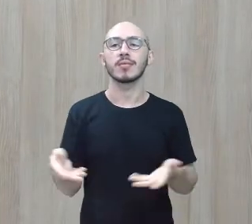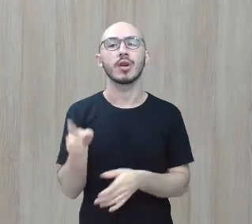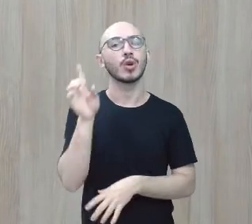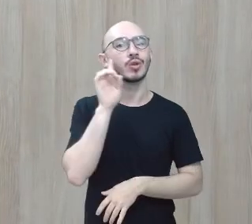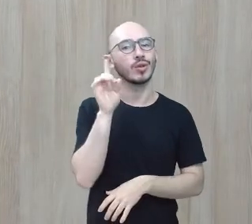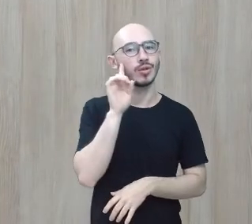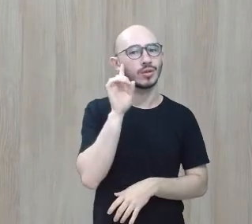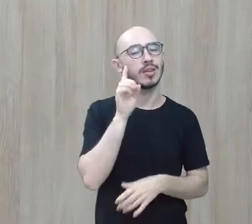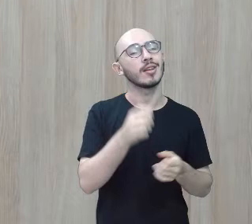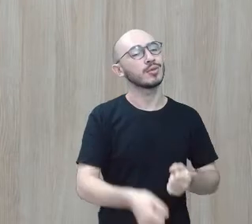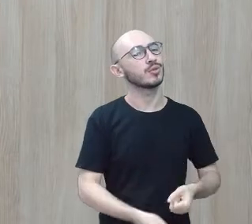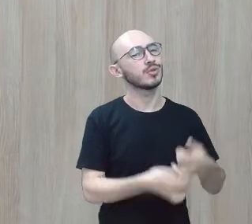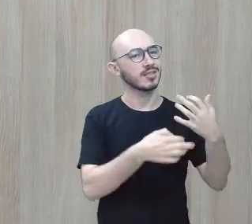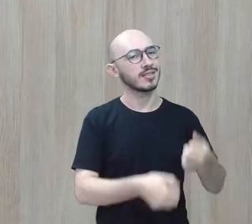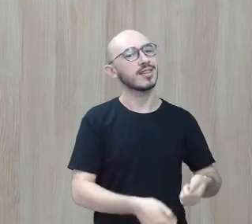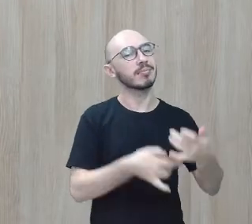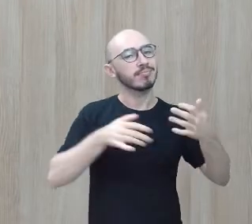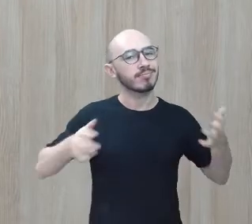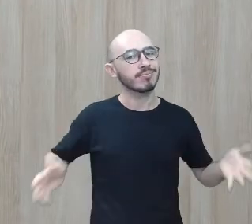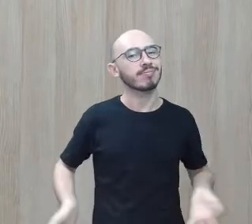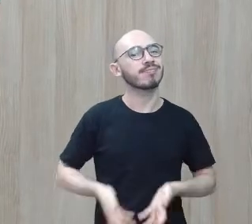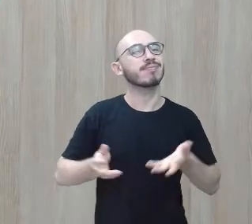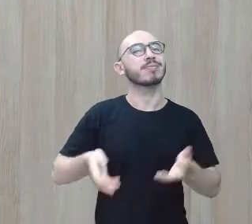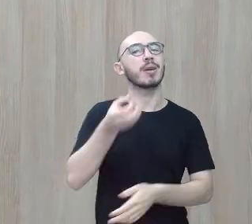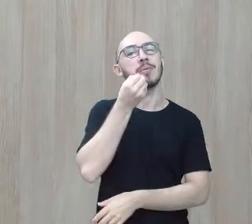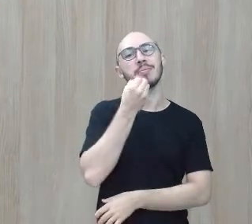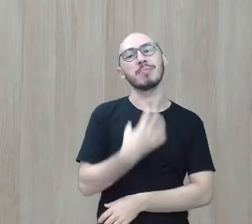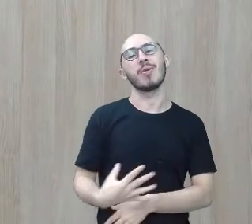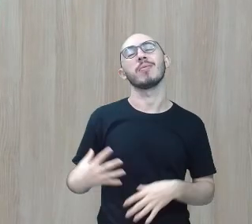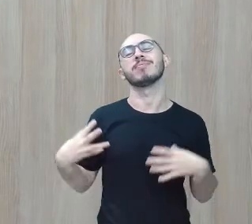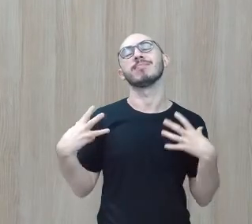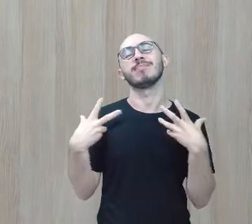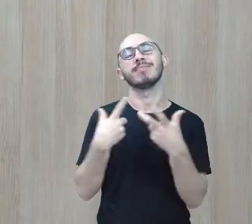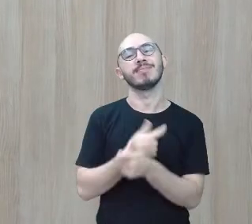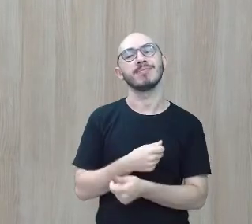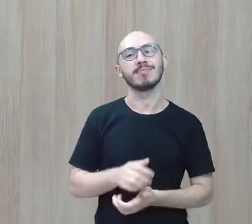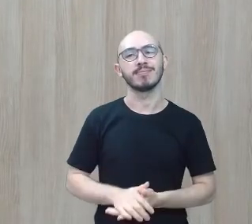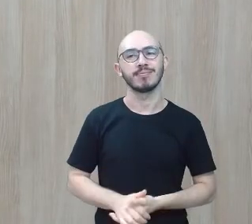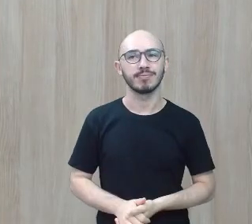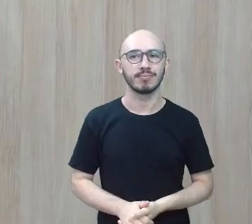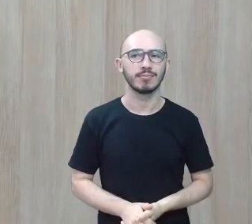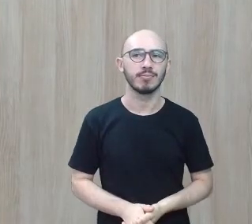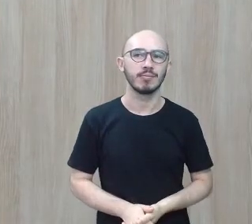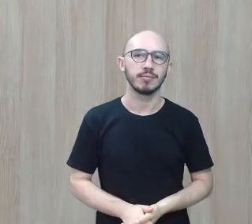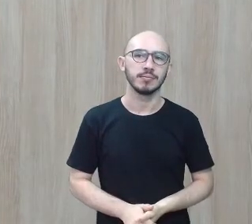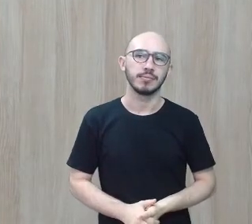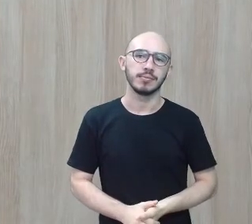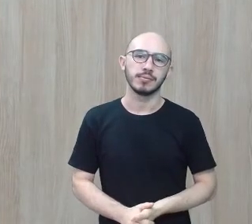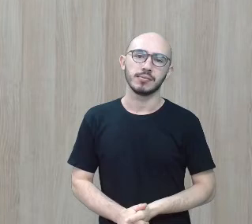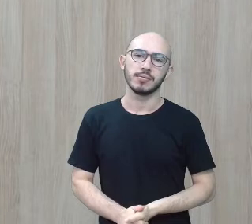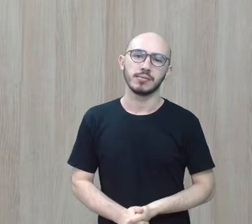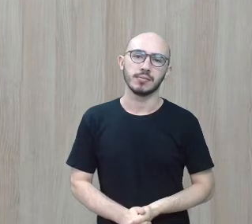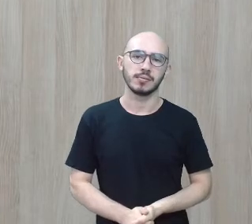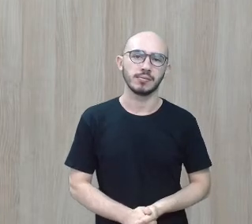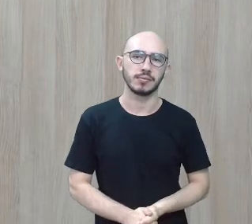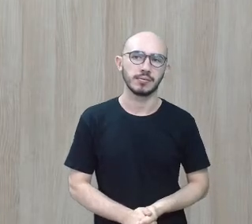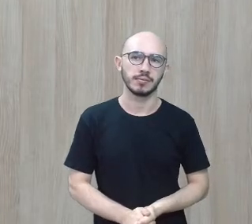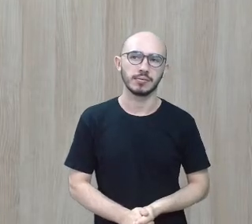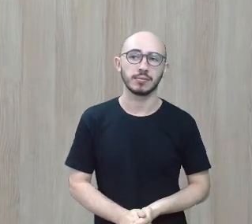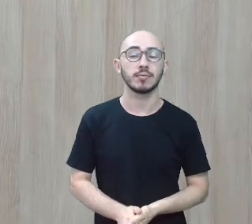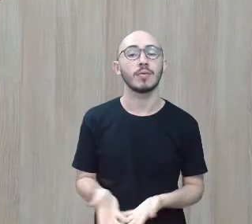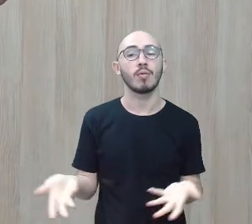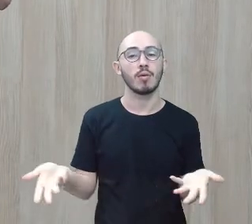dia através do chat, não é? Então, isso é tão bom, é maravilhoso. Então, vamos lá.